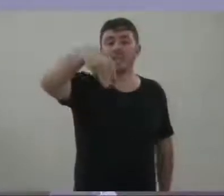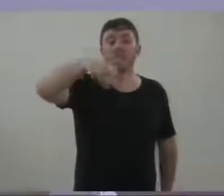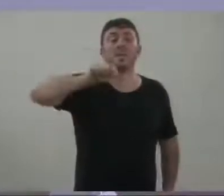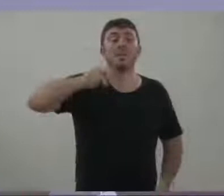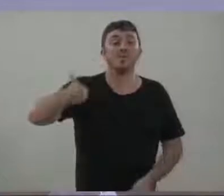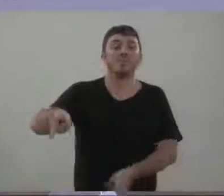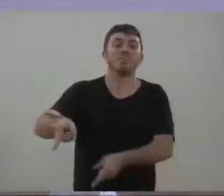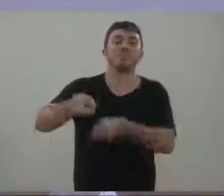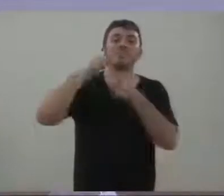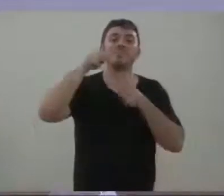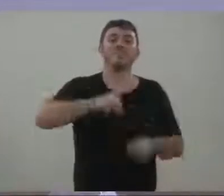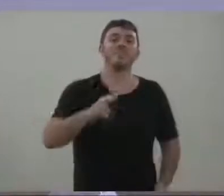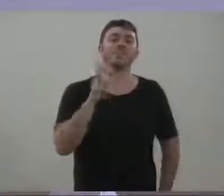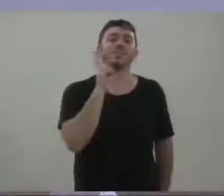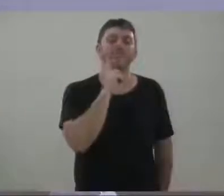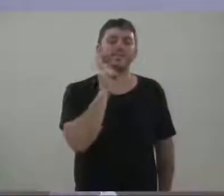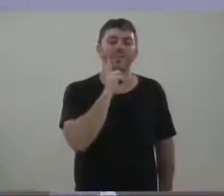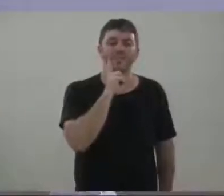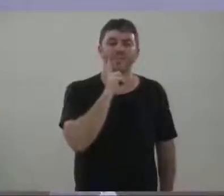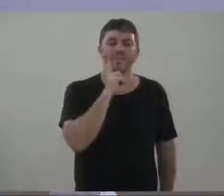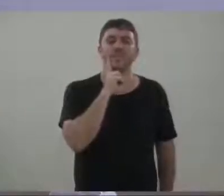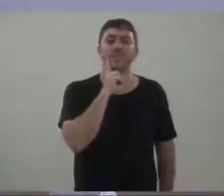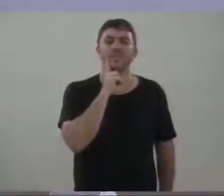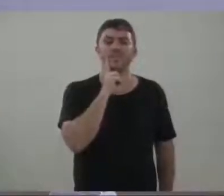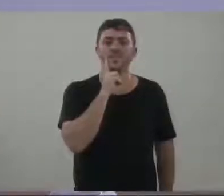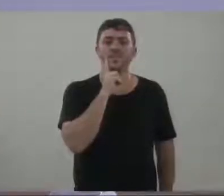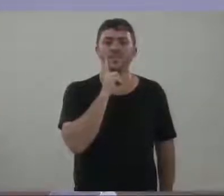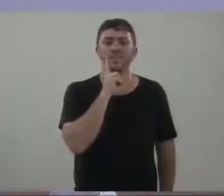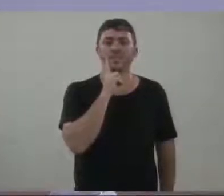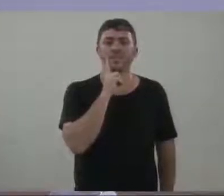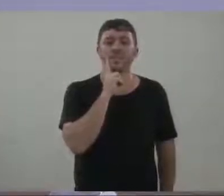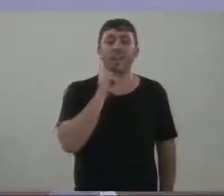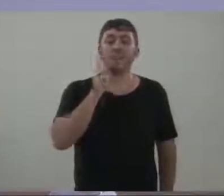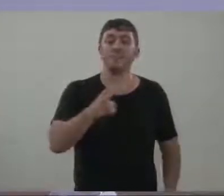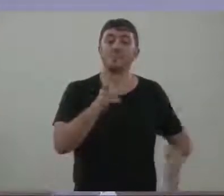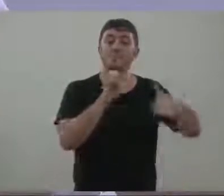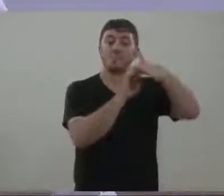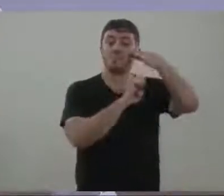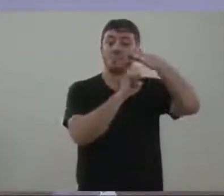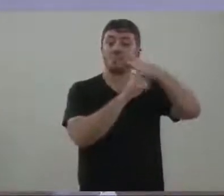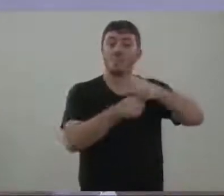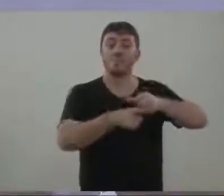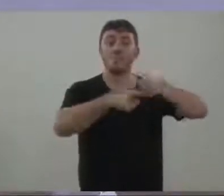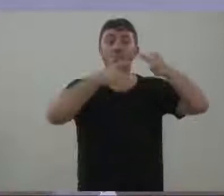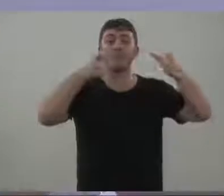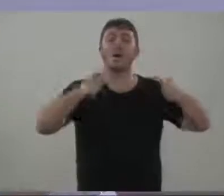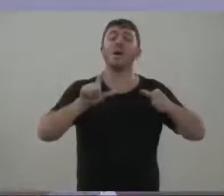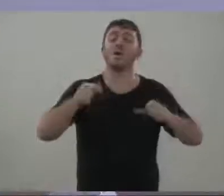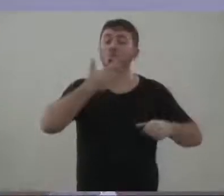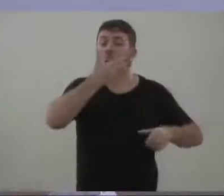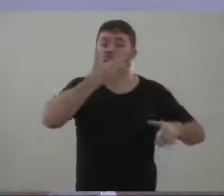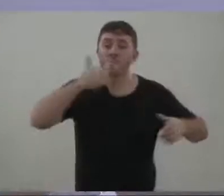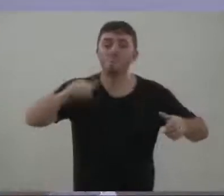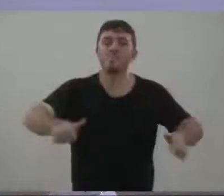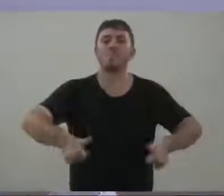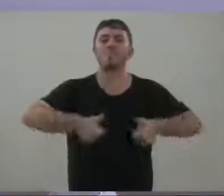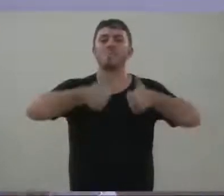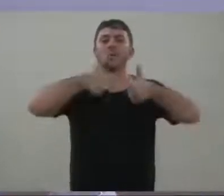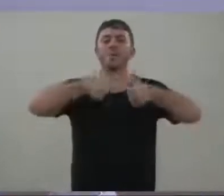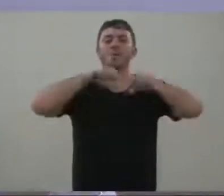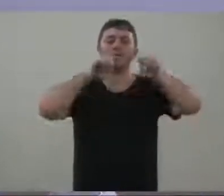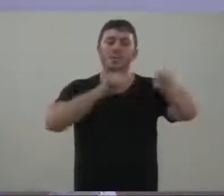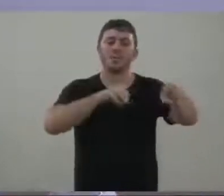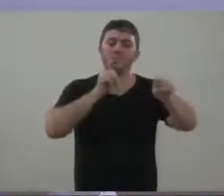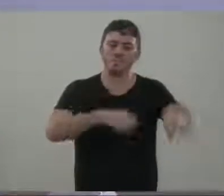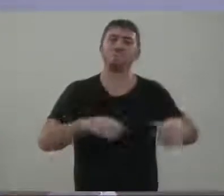município. Que grandes arrecadações de empresas pode melhorar ainda mais a educação, pode melhorar